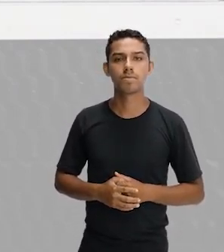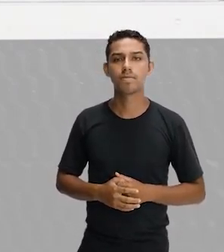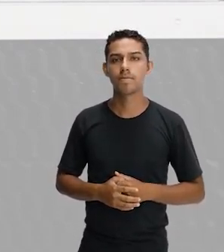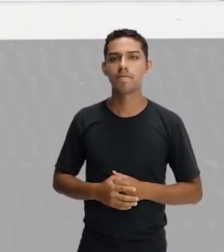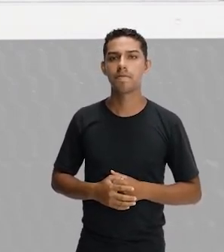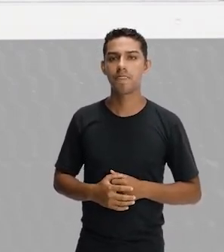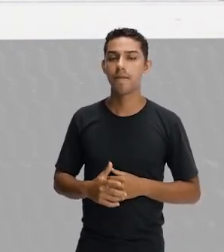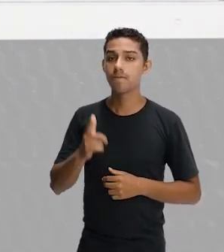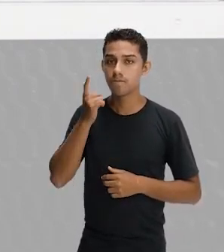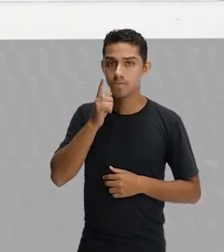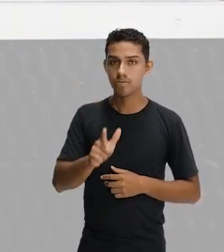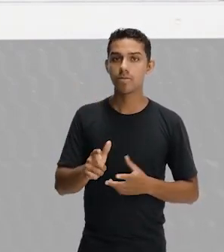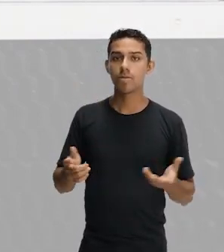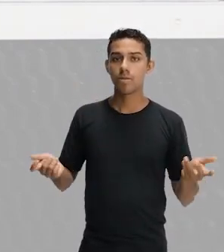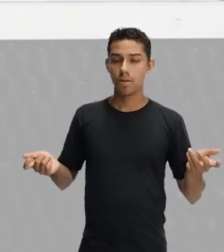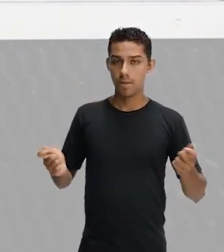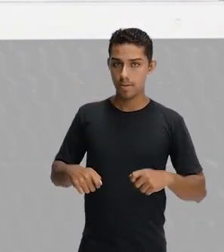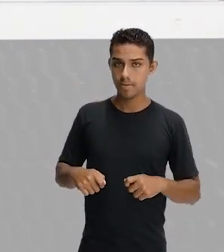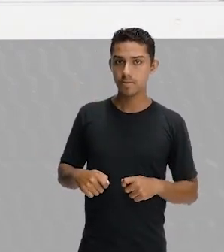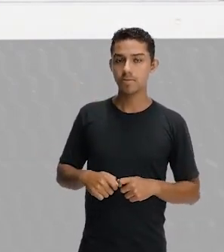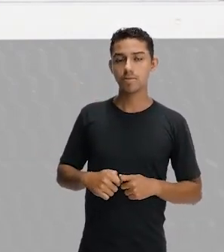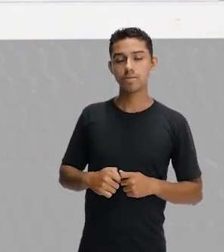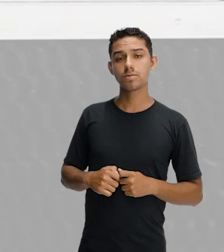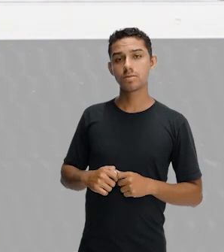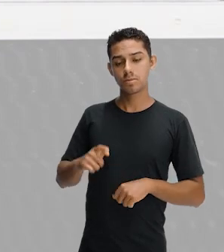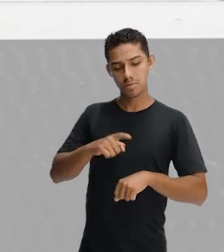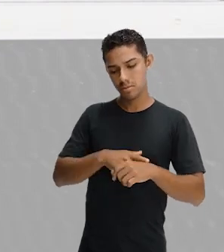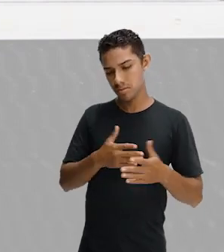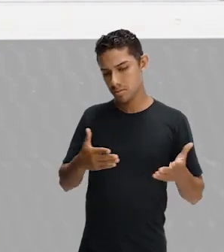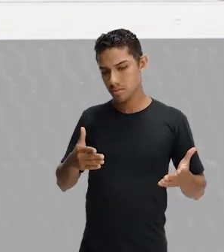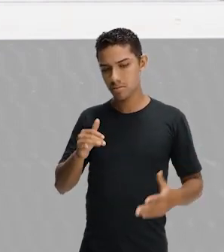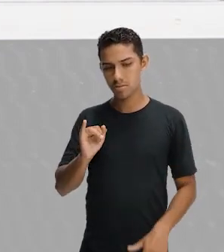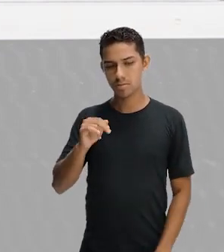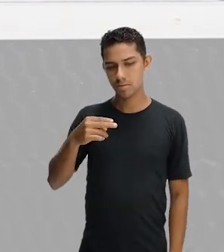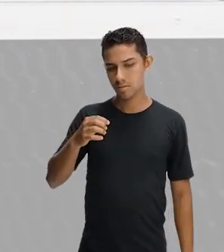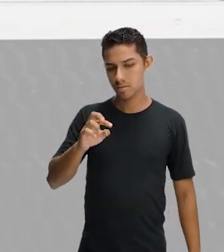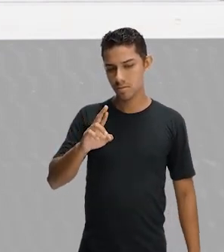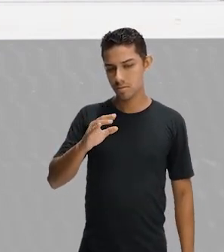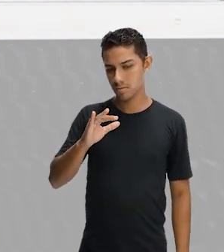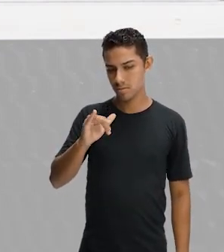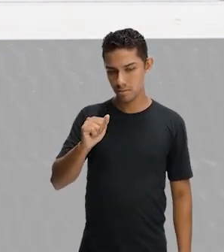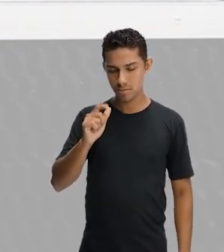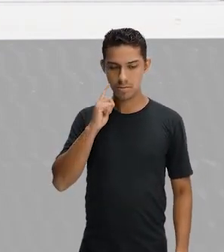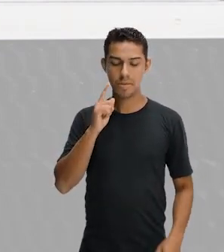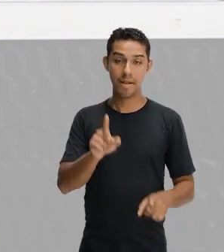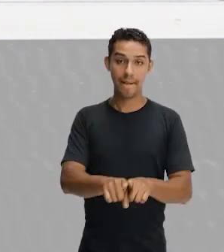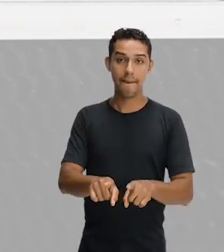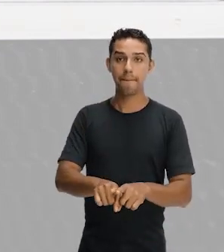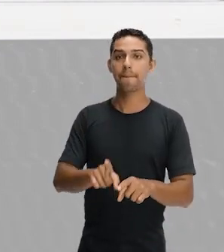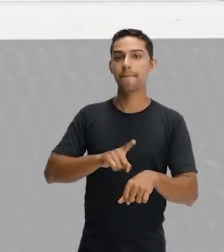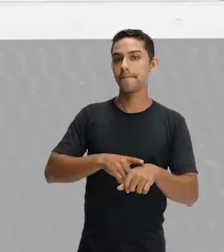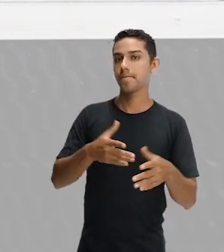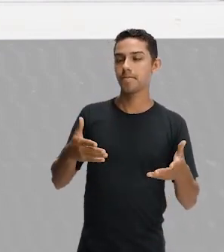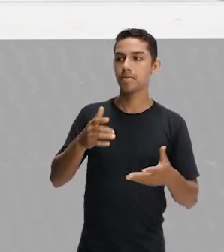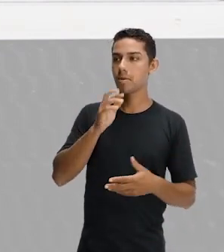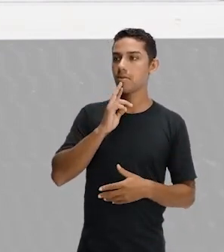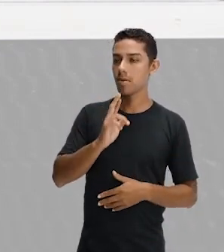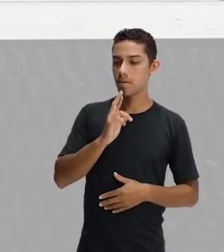Deu para a gente trabalhar, né, e falar sobre o momento de inércia, também sobre o momento angular, e fazer uma